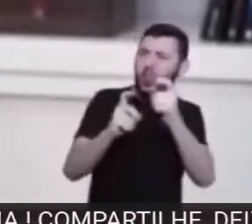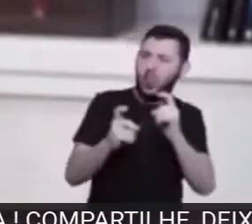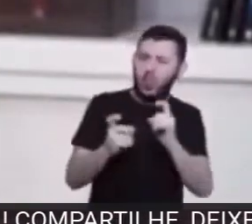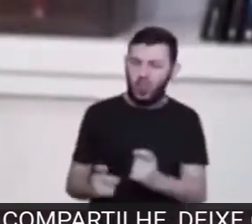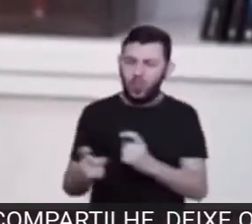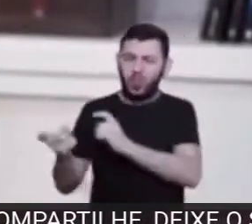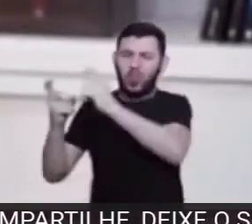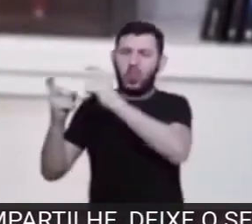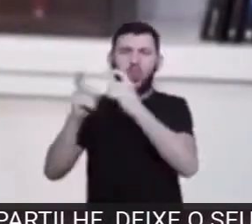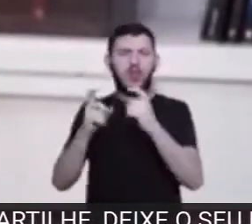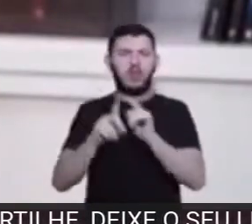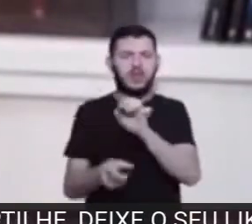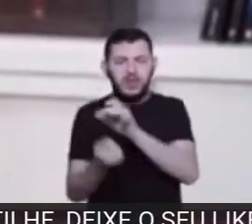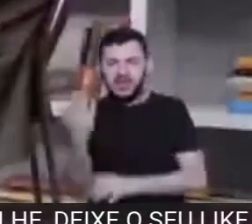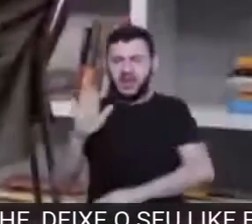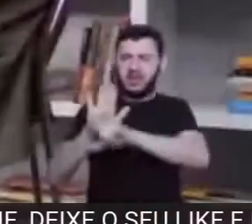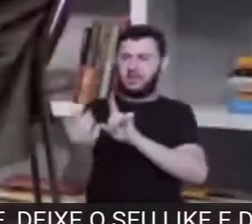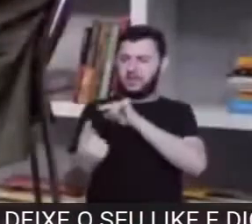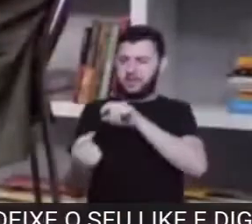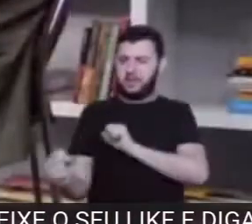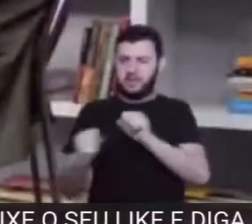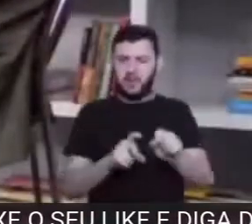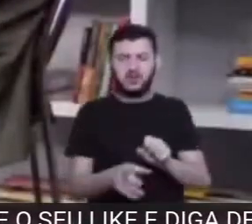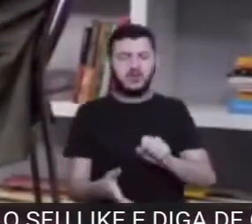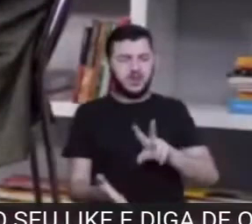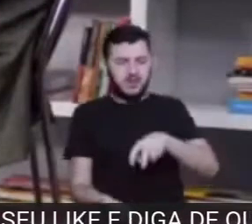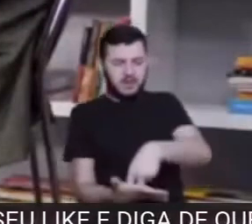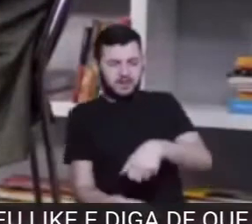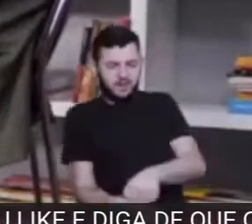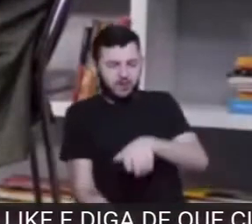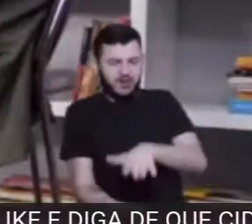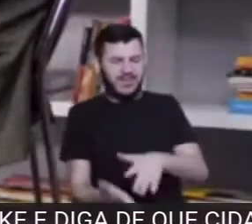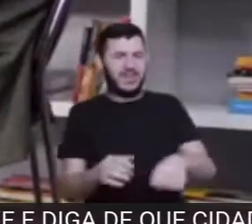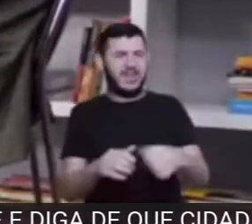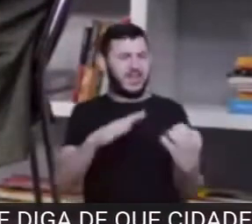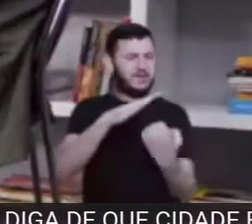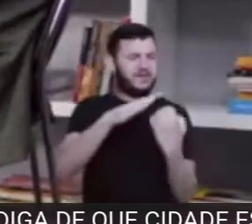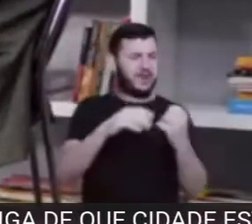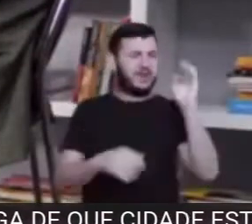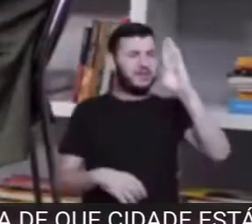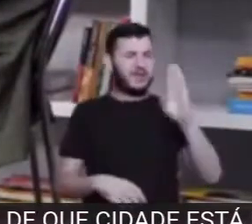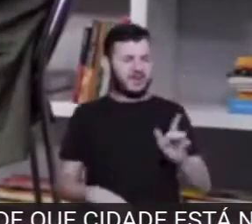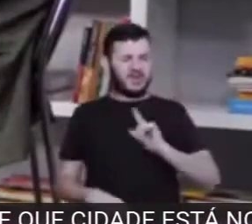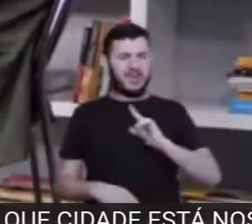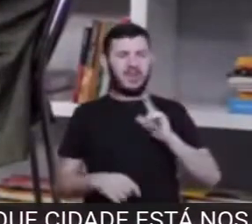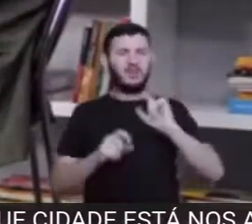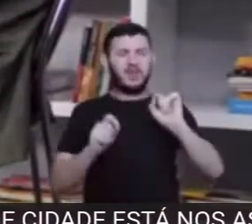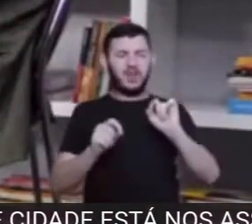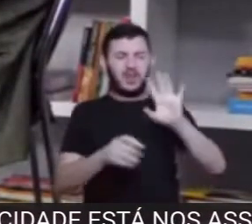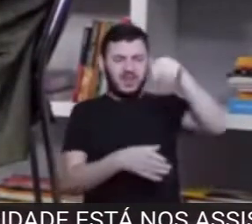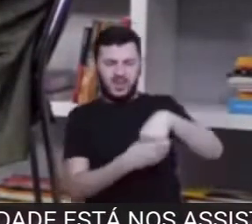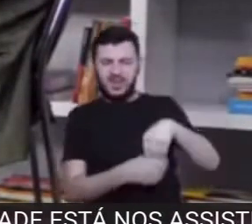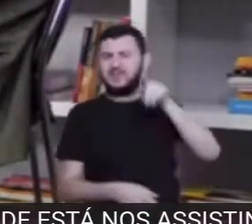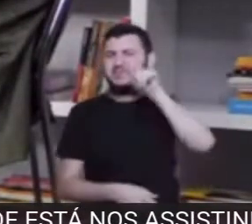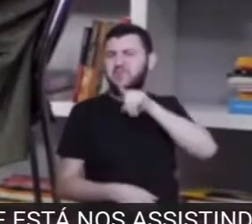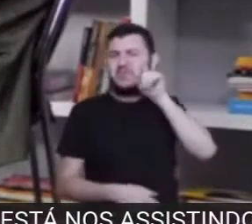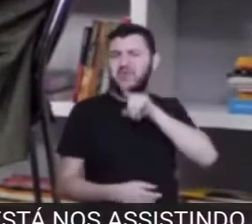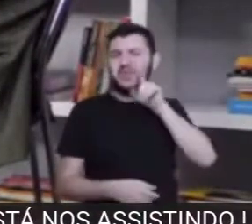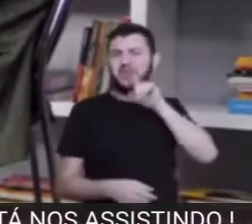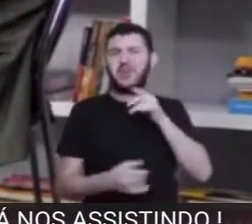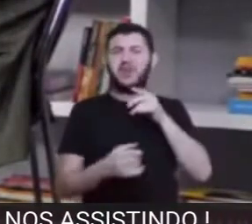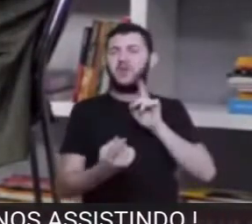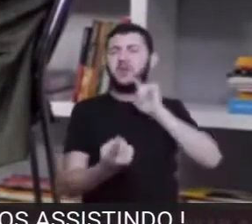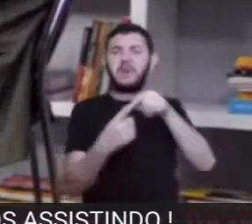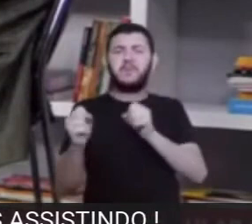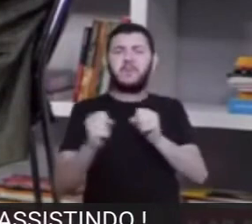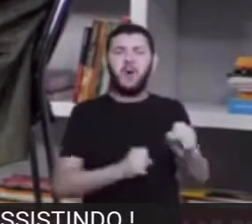para punir empresas brasileiras que têm qualquer coisa nos Estados Unidos, para fazer o que eles fizeram com a Petrobras, para fazer o que